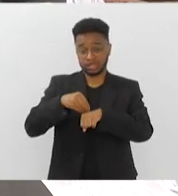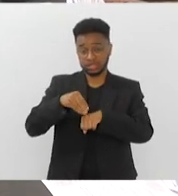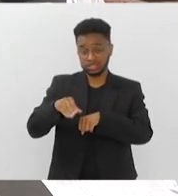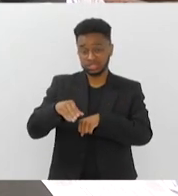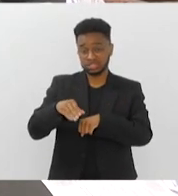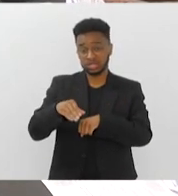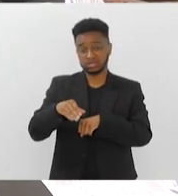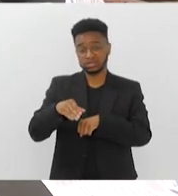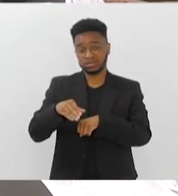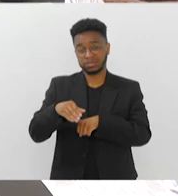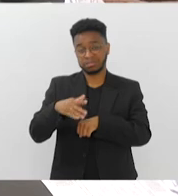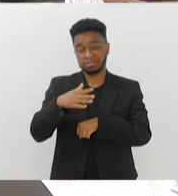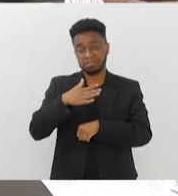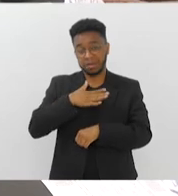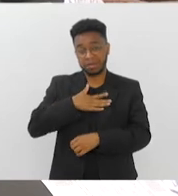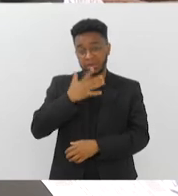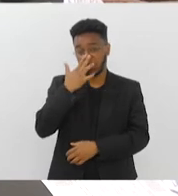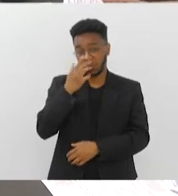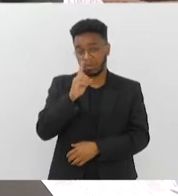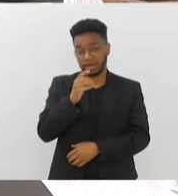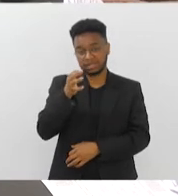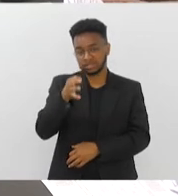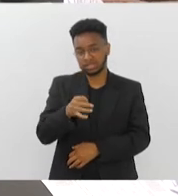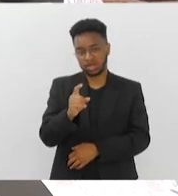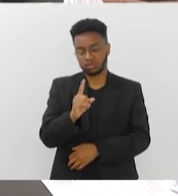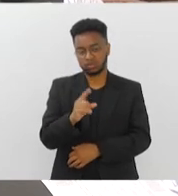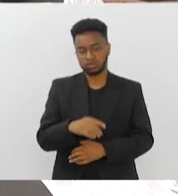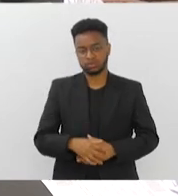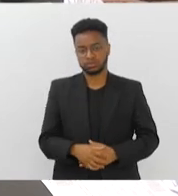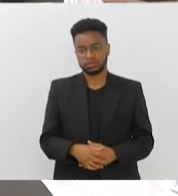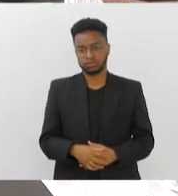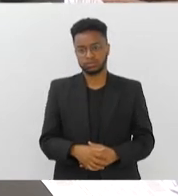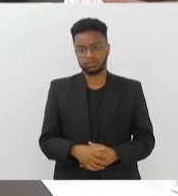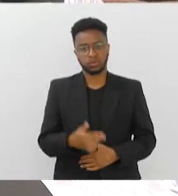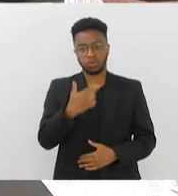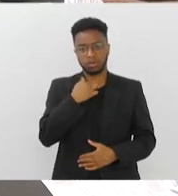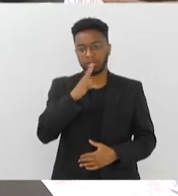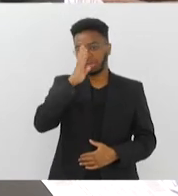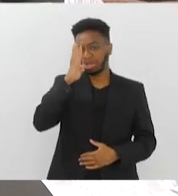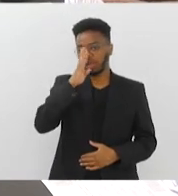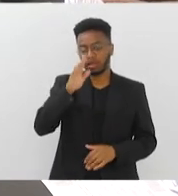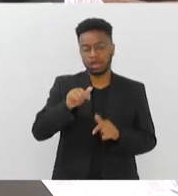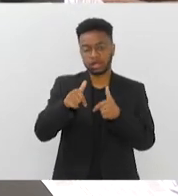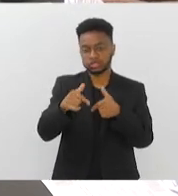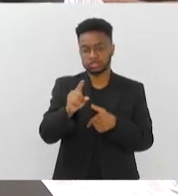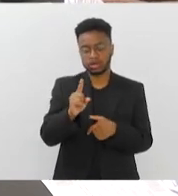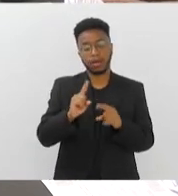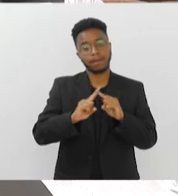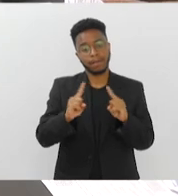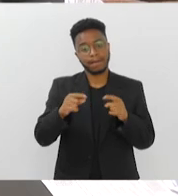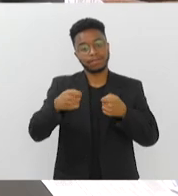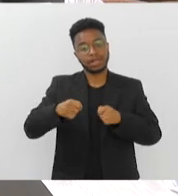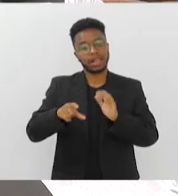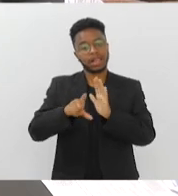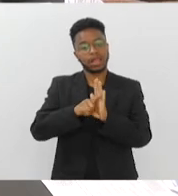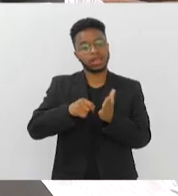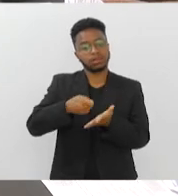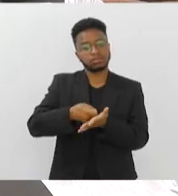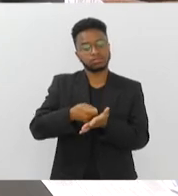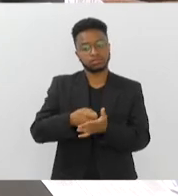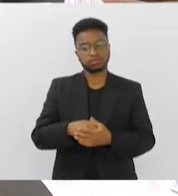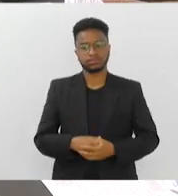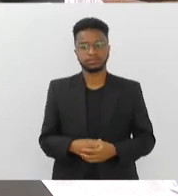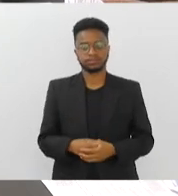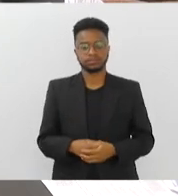não me parece que seja algo que o Poder Executivo possa fazer deliberadamente, mas sim que dependa de uma lei impositiva. Então,